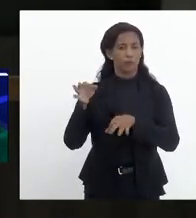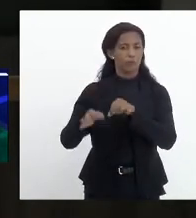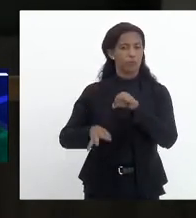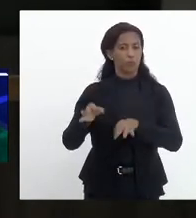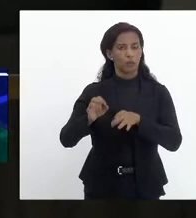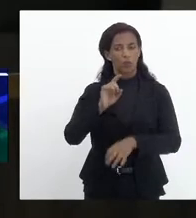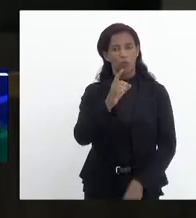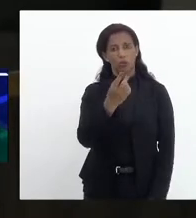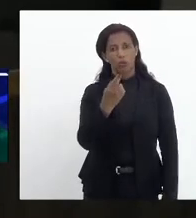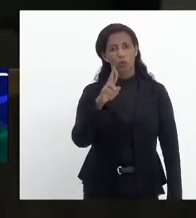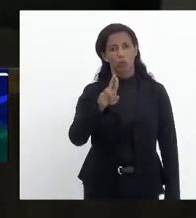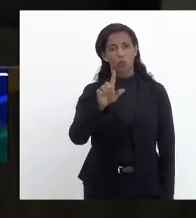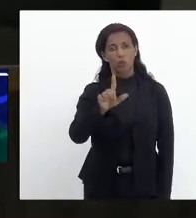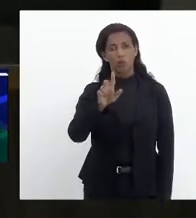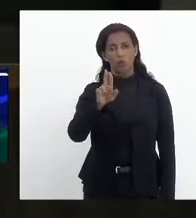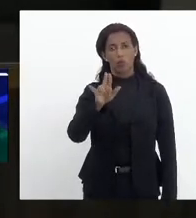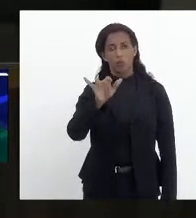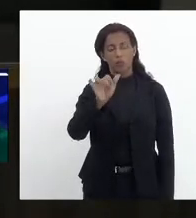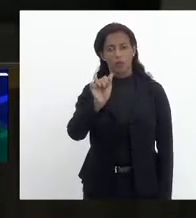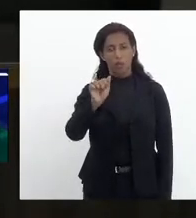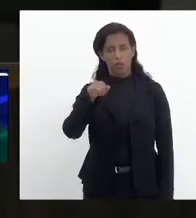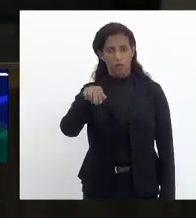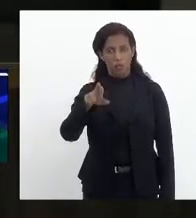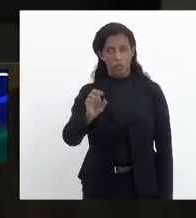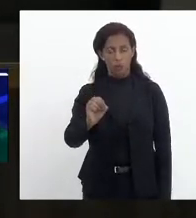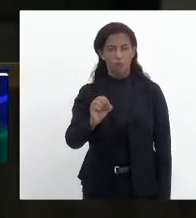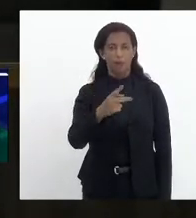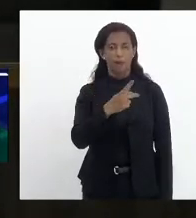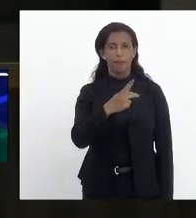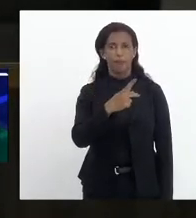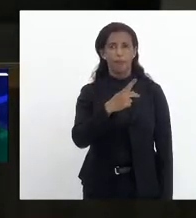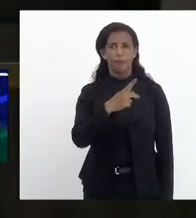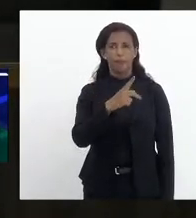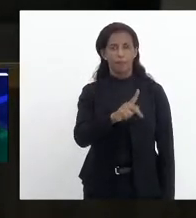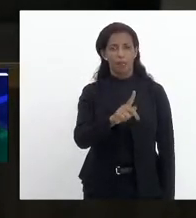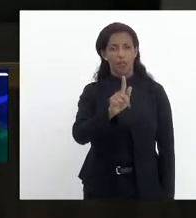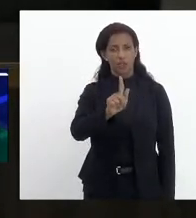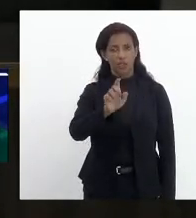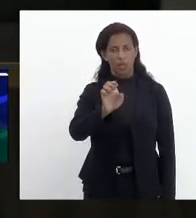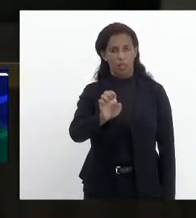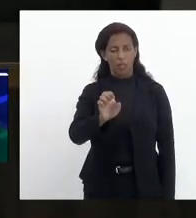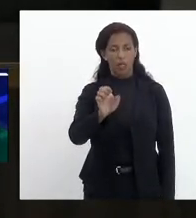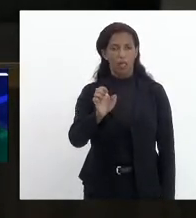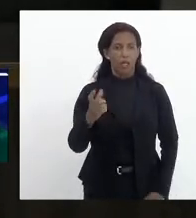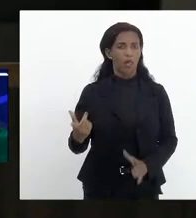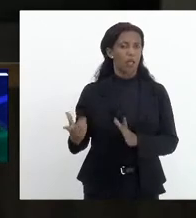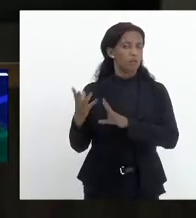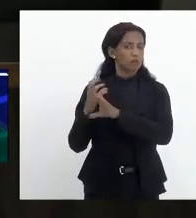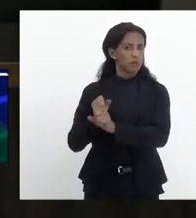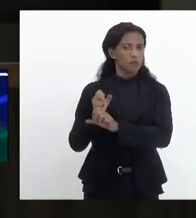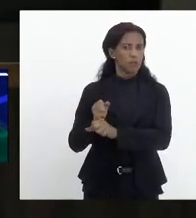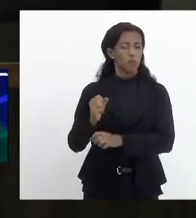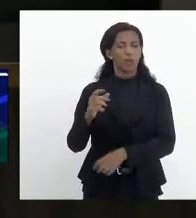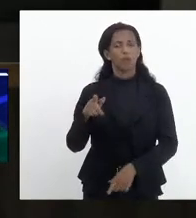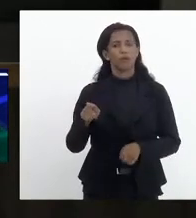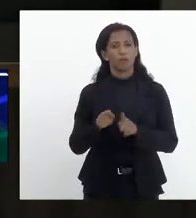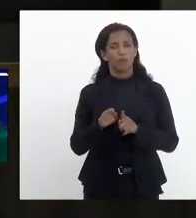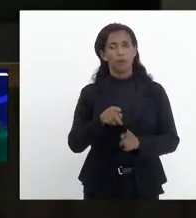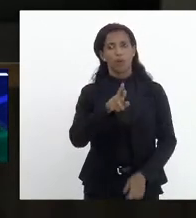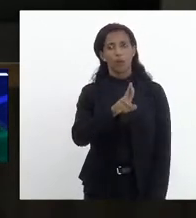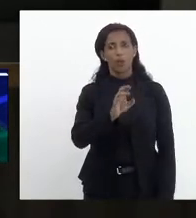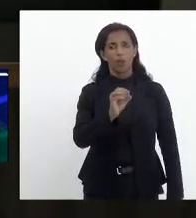Luciano, com o presidente do Tribunal de Contas, com o PGE e com o doutor Rodrigo